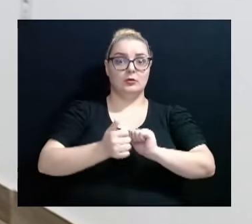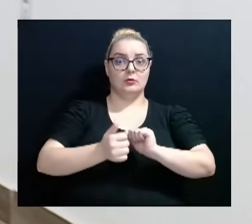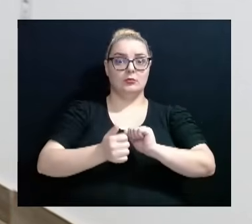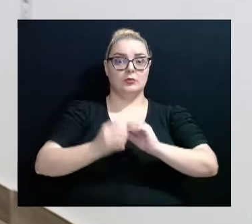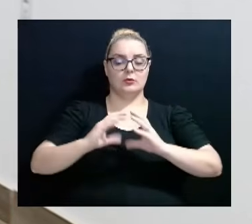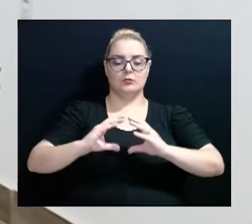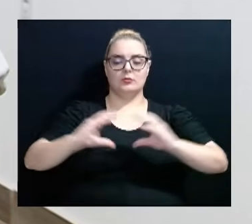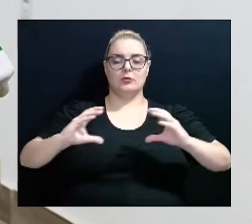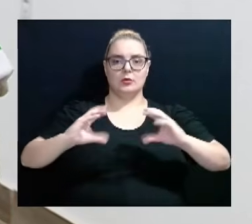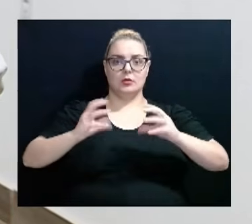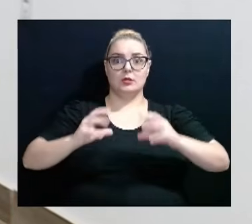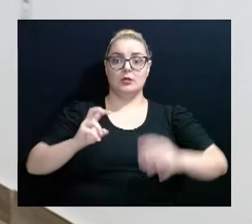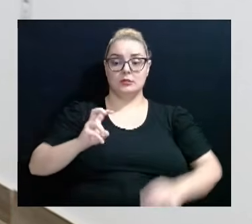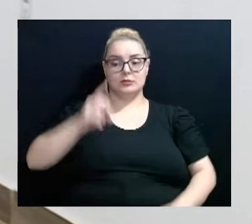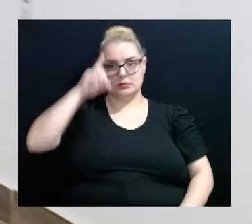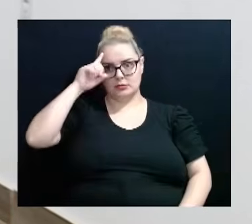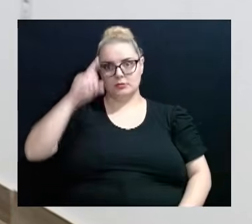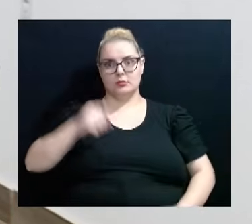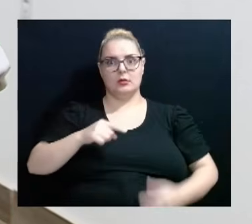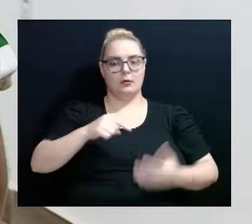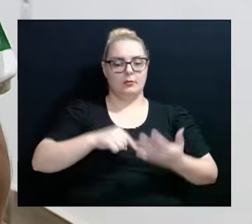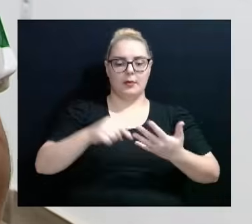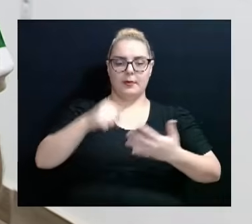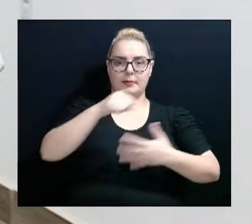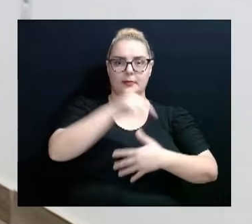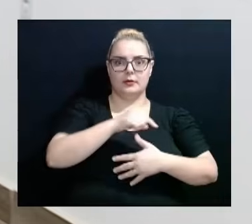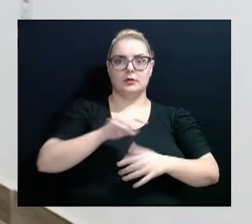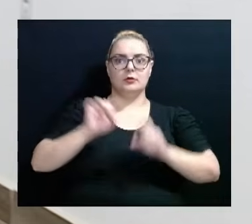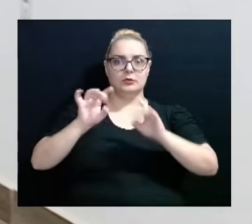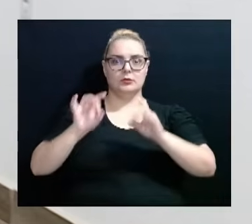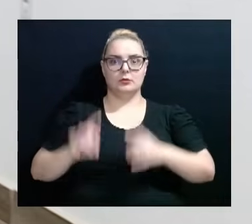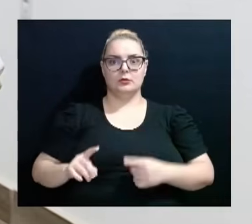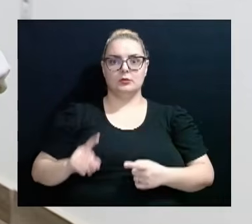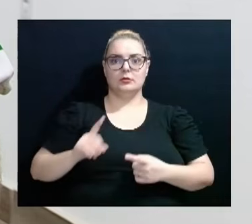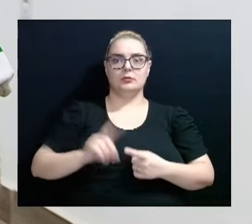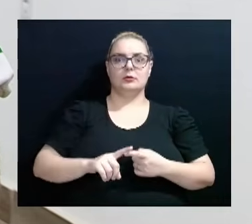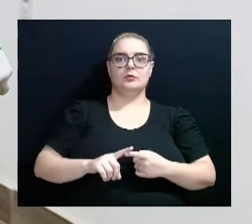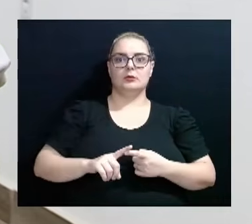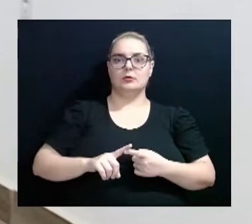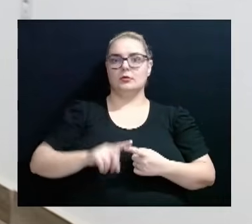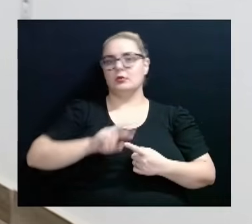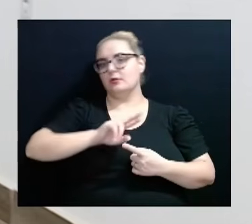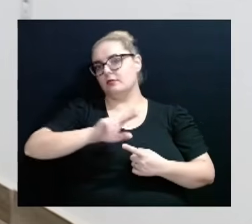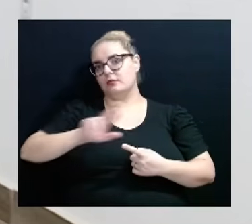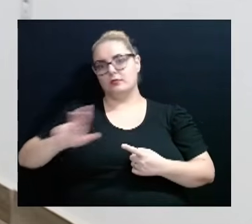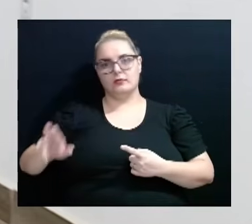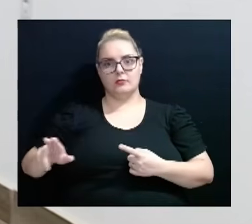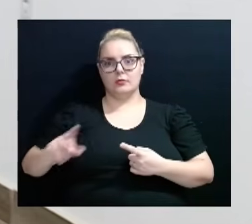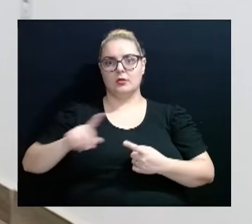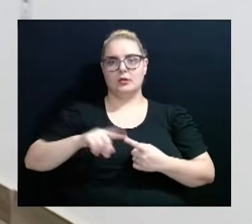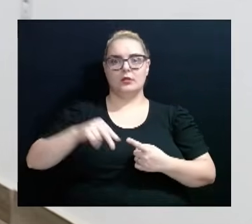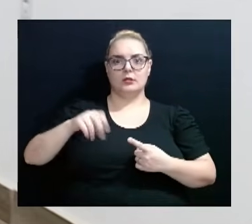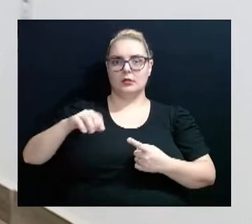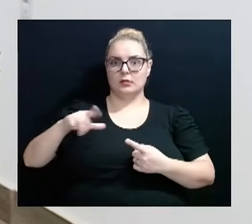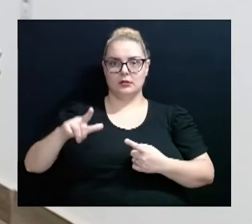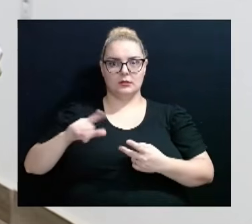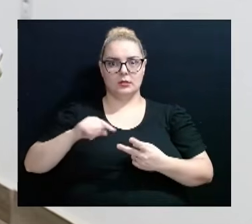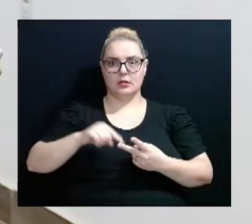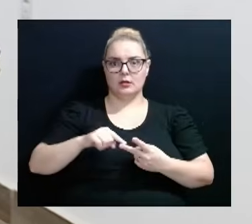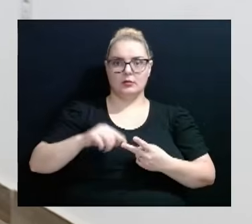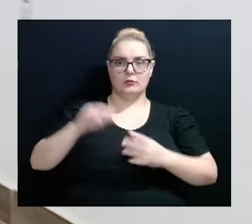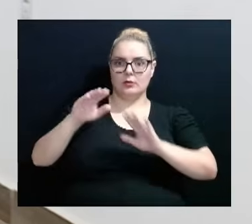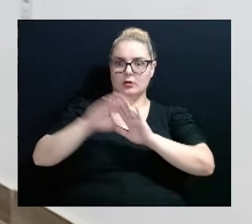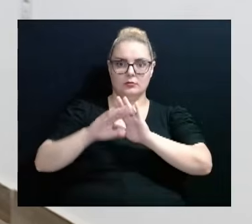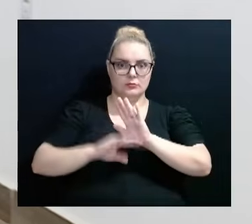qual, como a NFL é um esporte que está em ampla ascensão no Brasil, inclusive nesse último